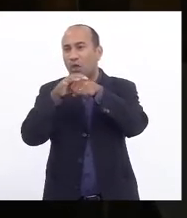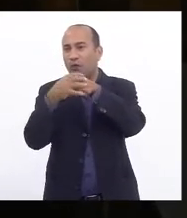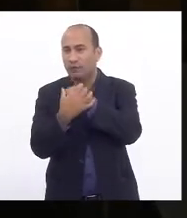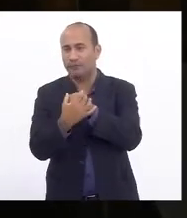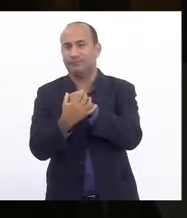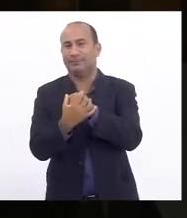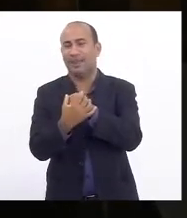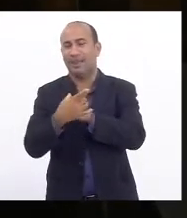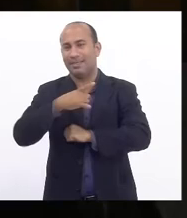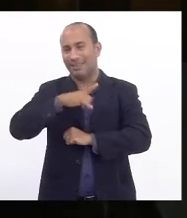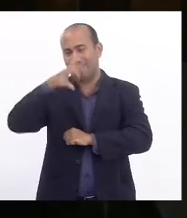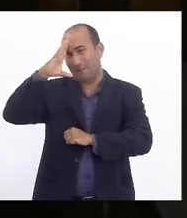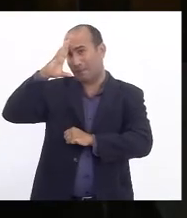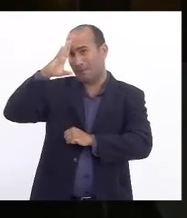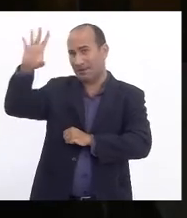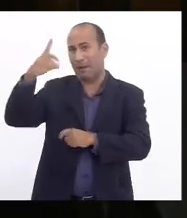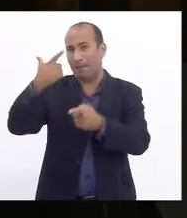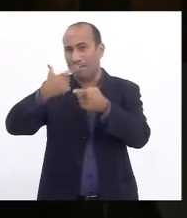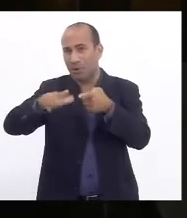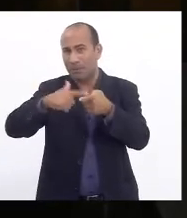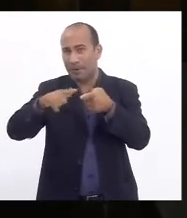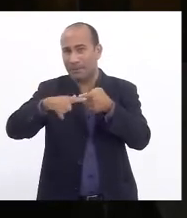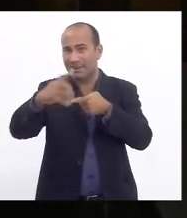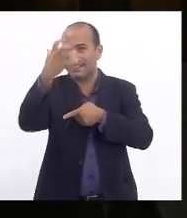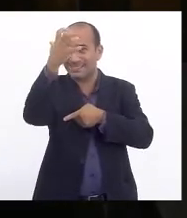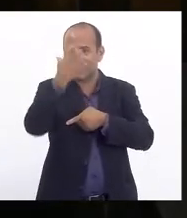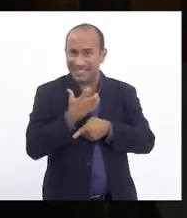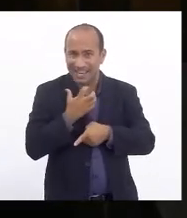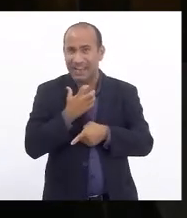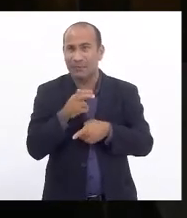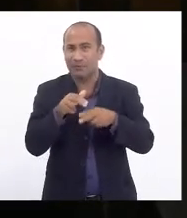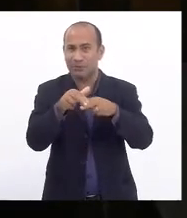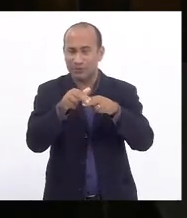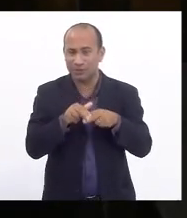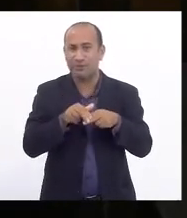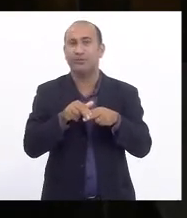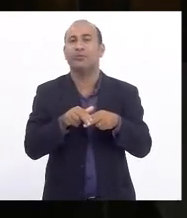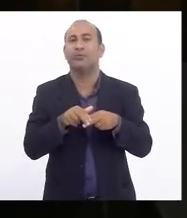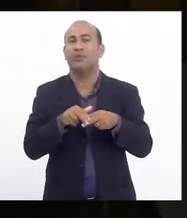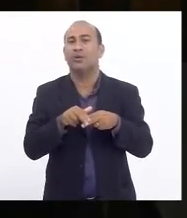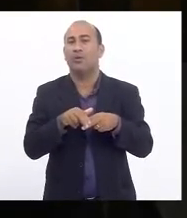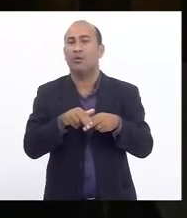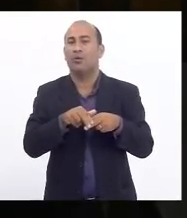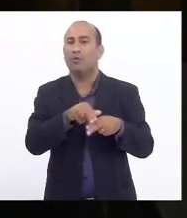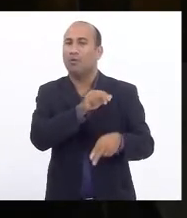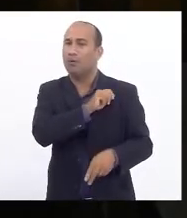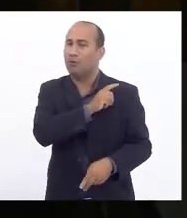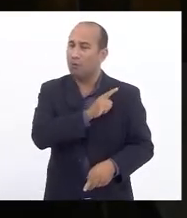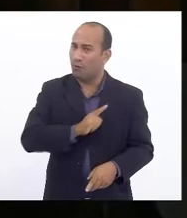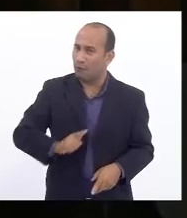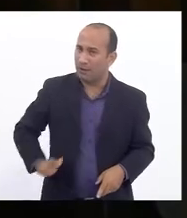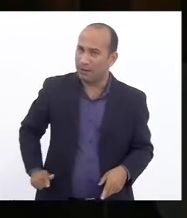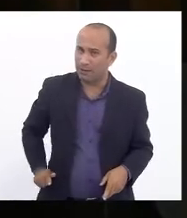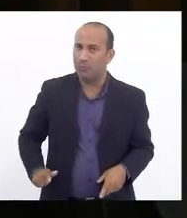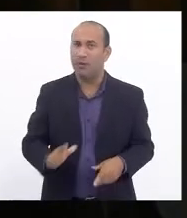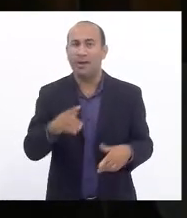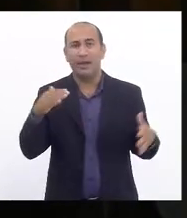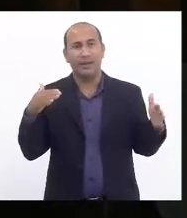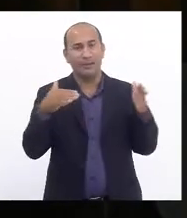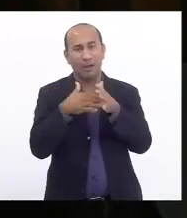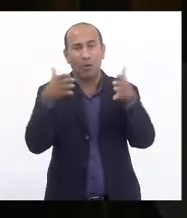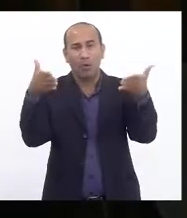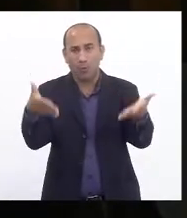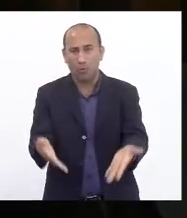teve como principal consequência os primeiros passos do impeachment do então Governador Wilson Vilson e que vem produzindo resultados até hoje